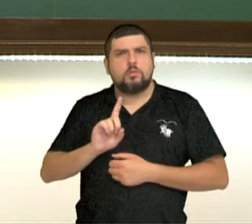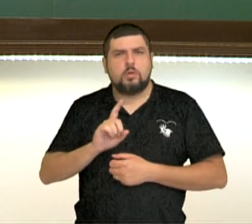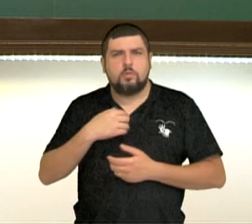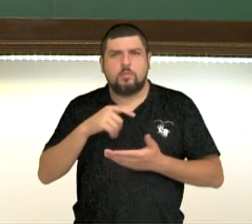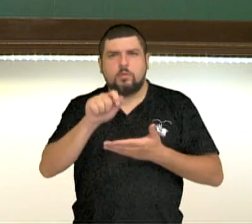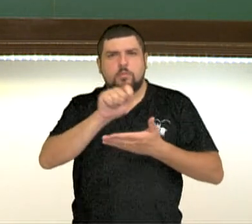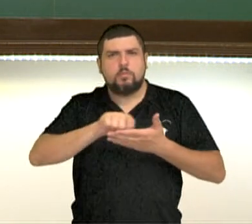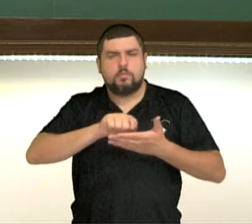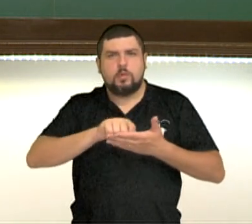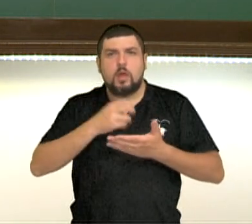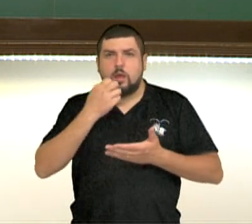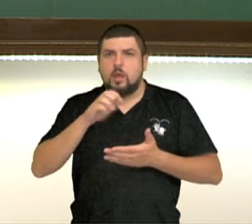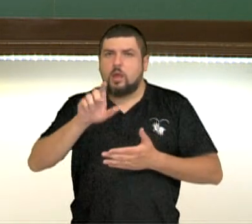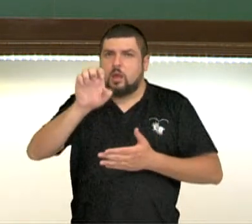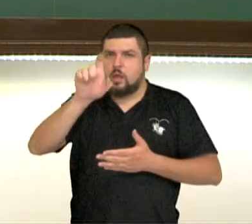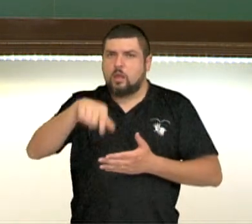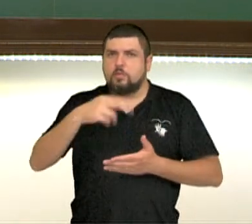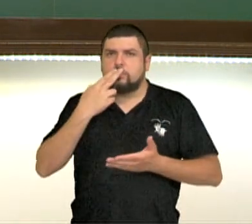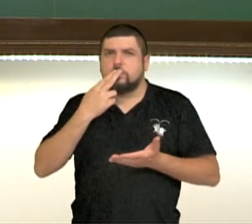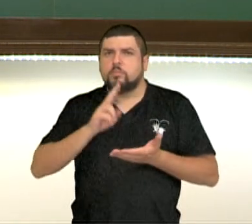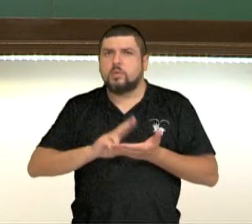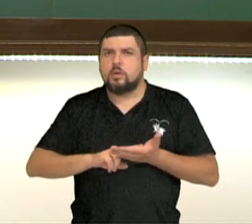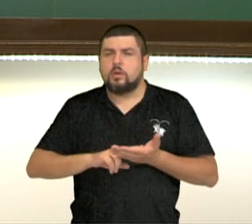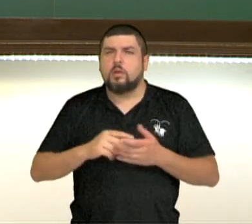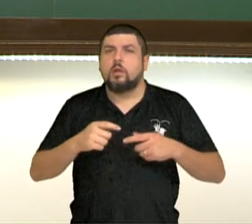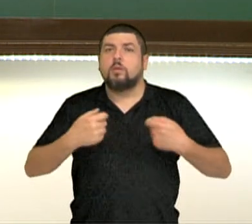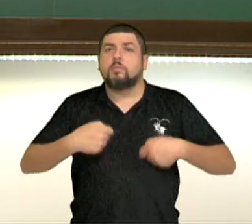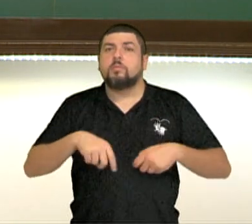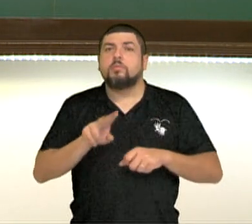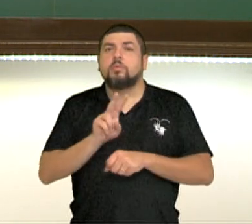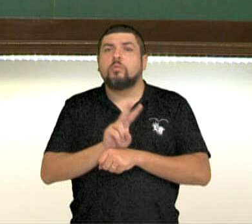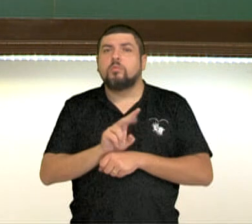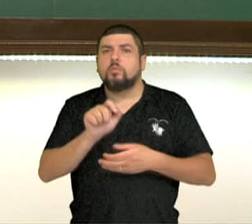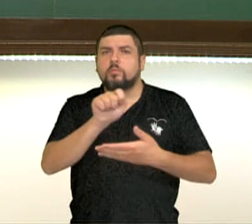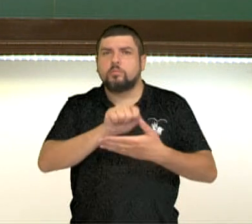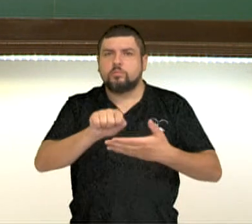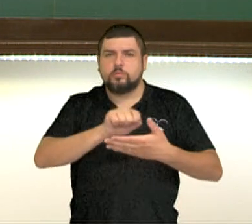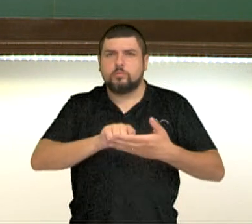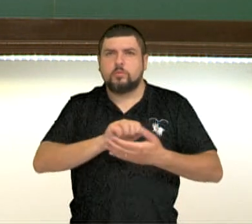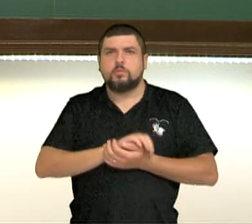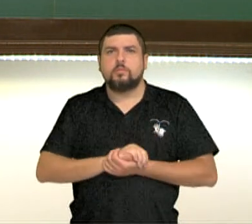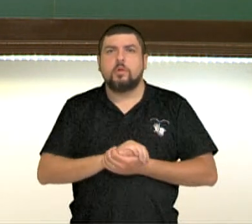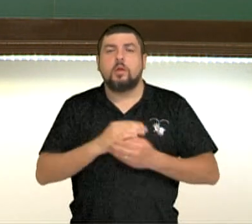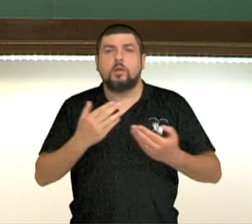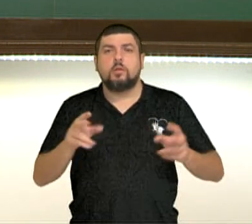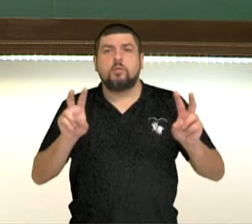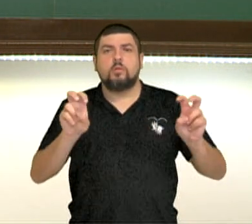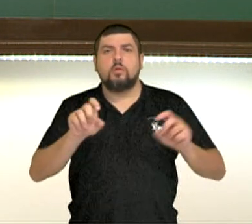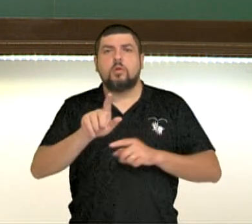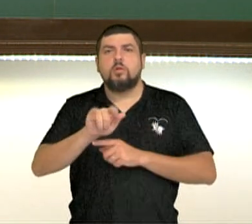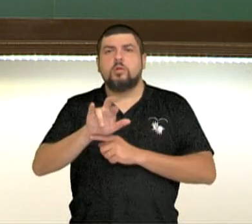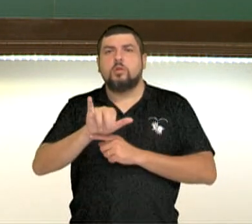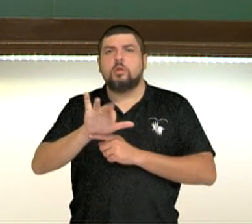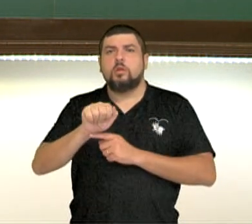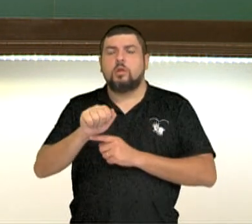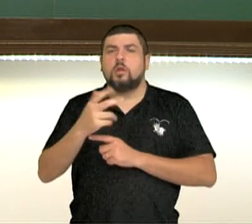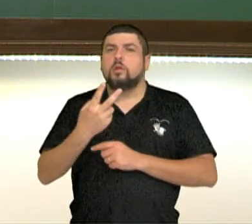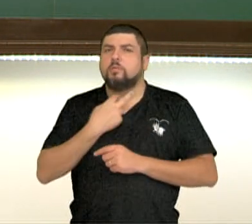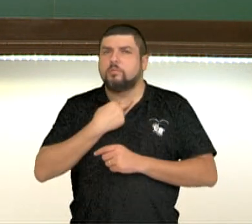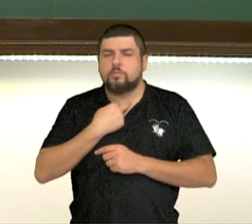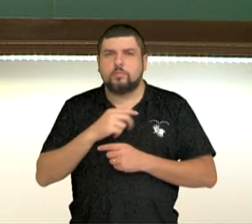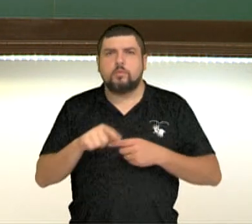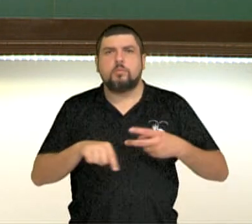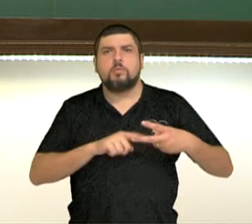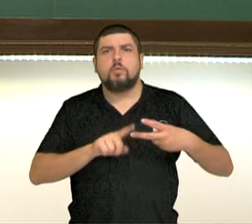falando de uma carta e eu tenho que ter os cuidados com a linguagem. Então, não pode ter gíria, não pode ter